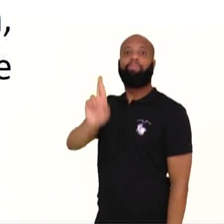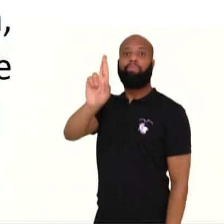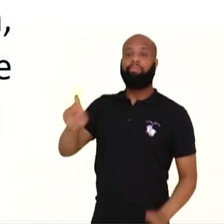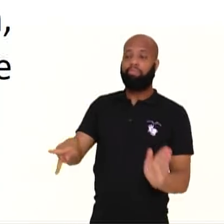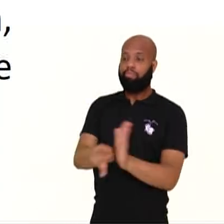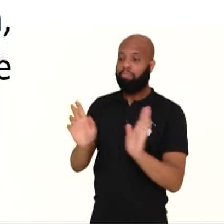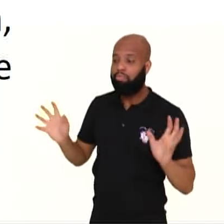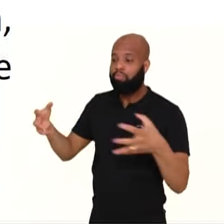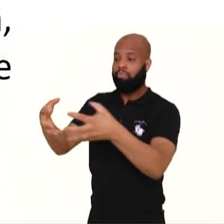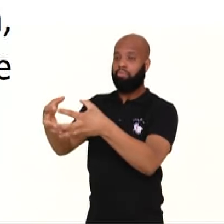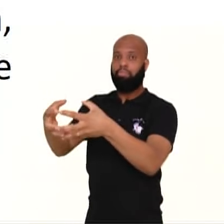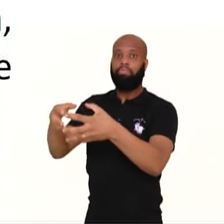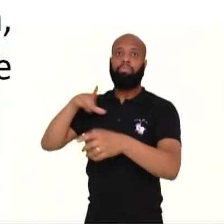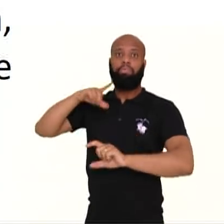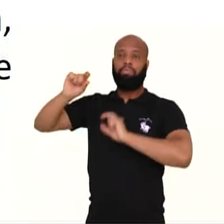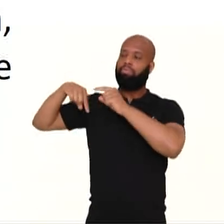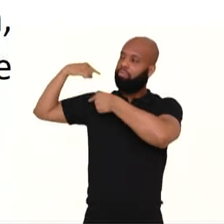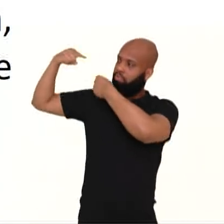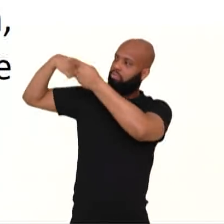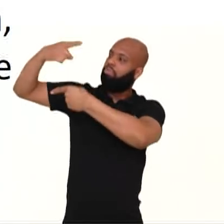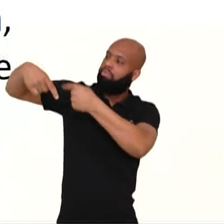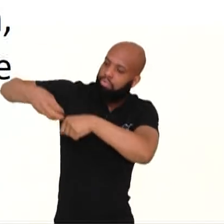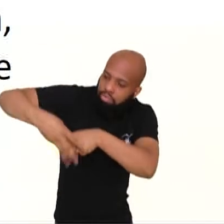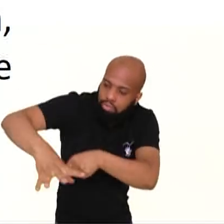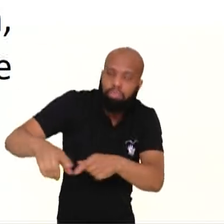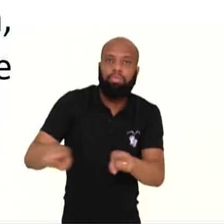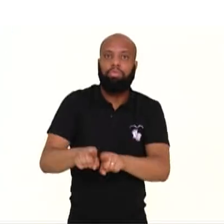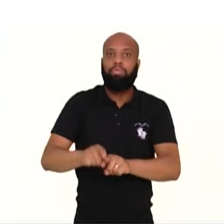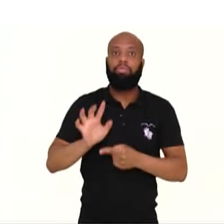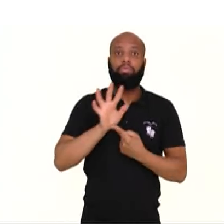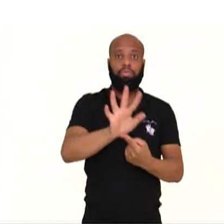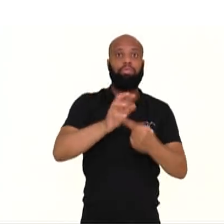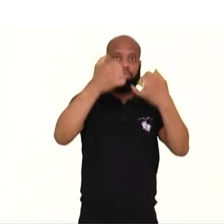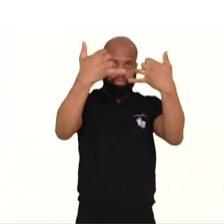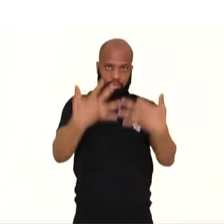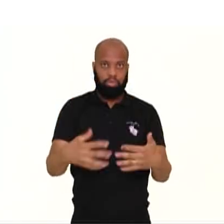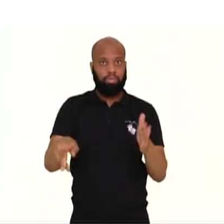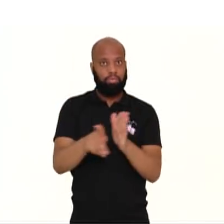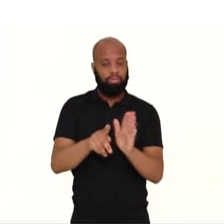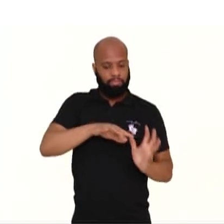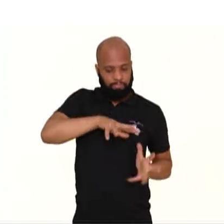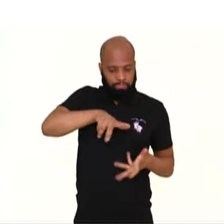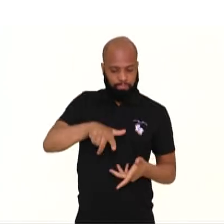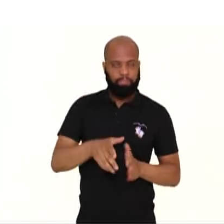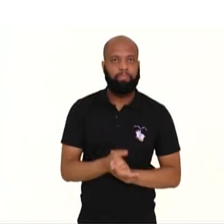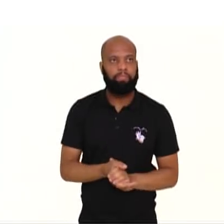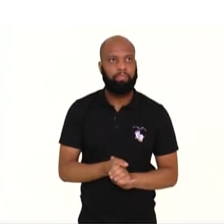portanto, transmitida através de gerações e que relata uma explicação do mundo.